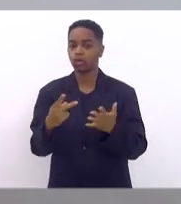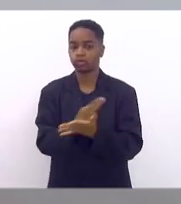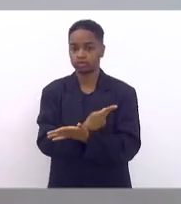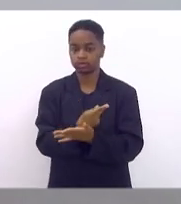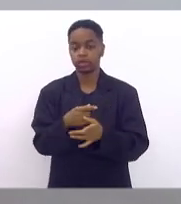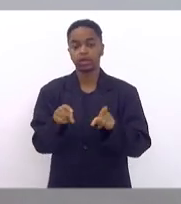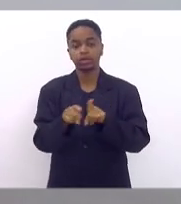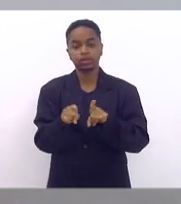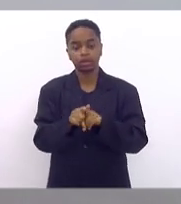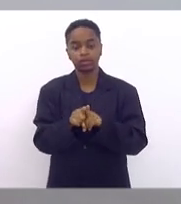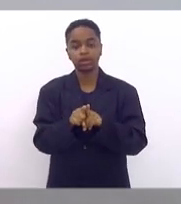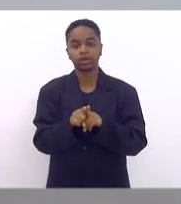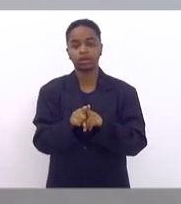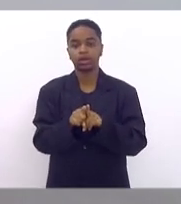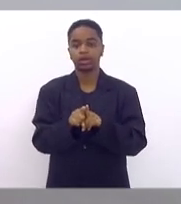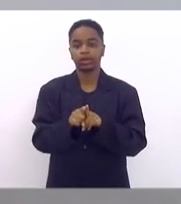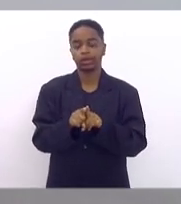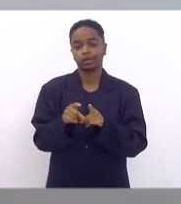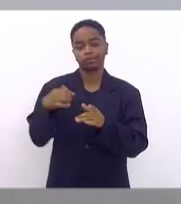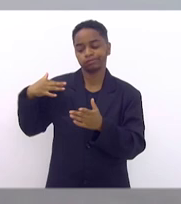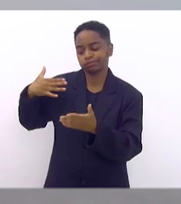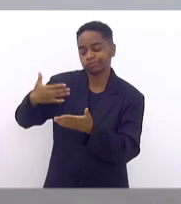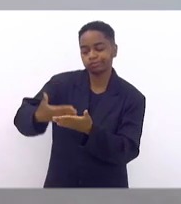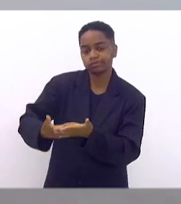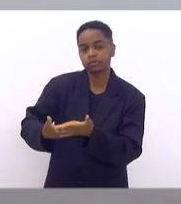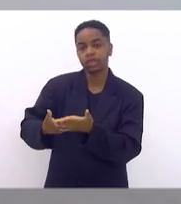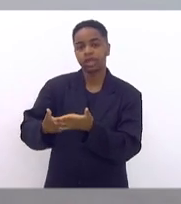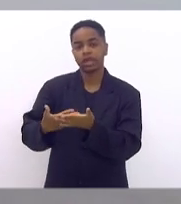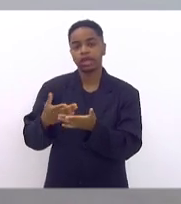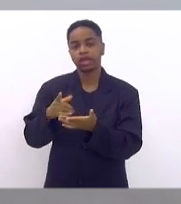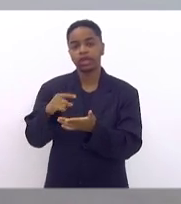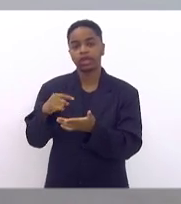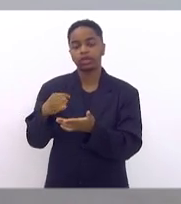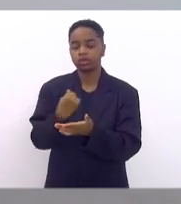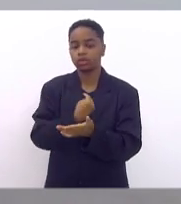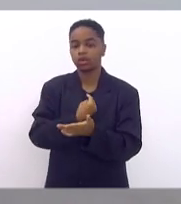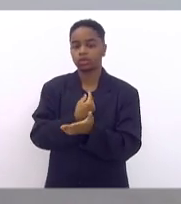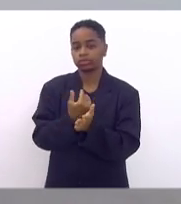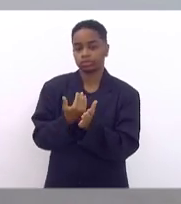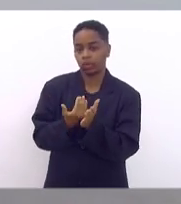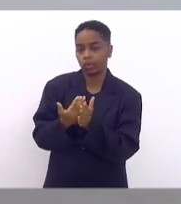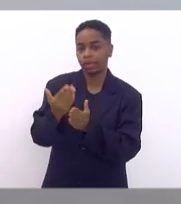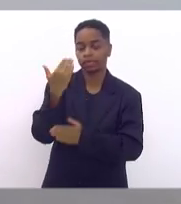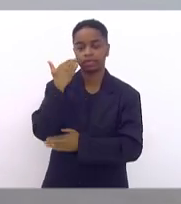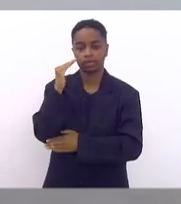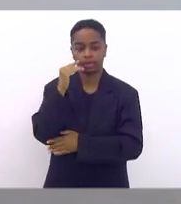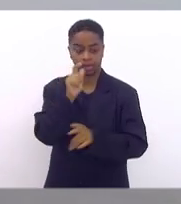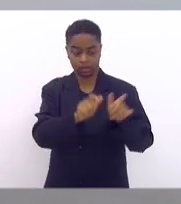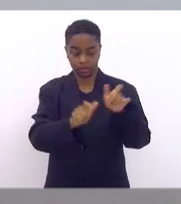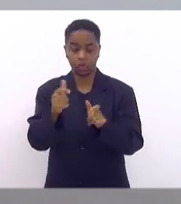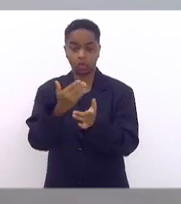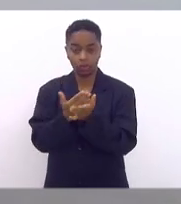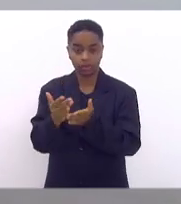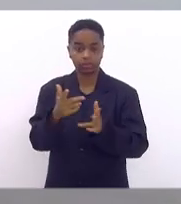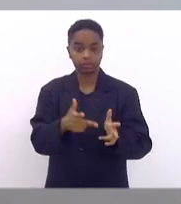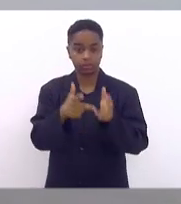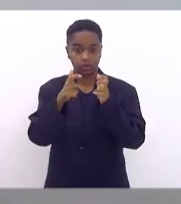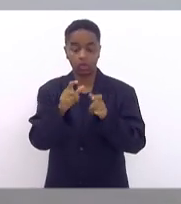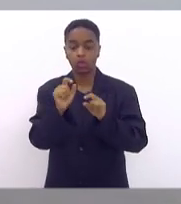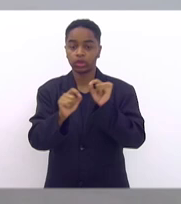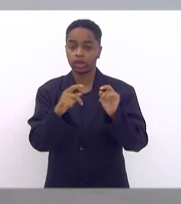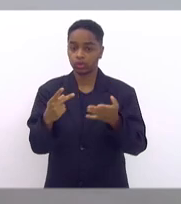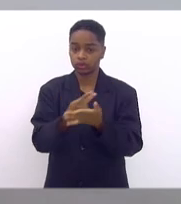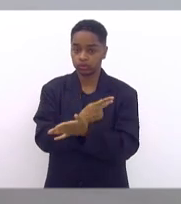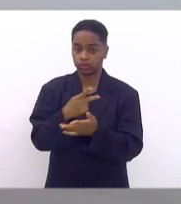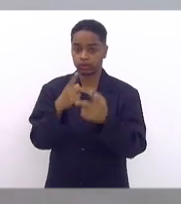proporciona também que, com o tempo, elas não sendo só capazes de compreender a violência que elas passam, como que elas compreendam